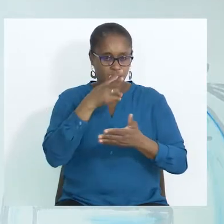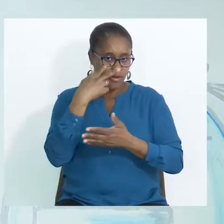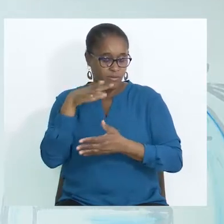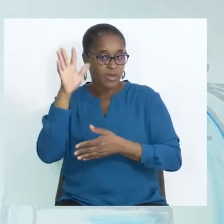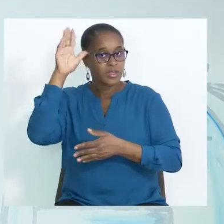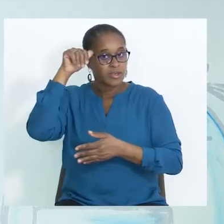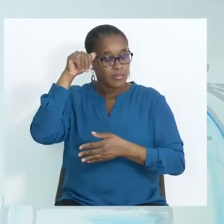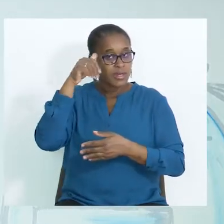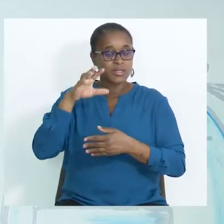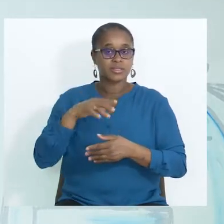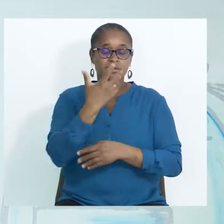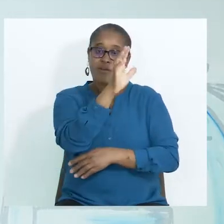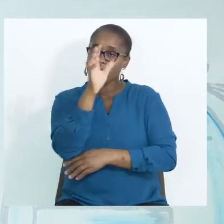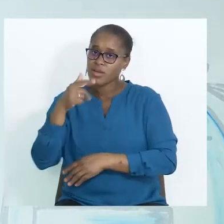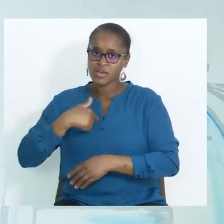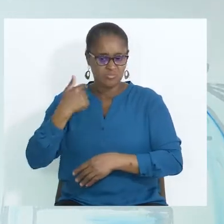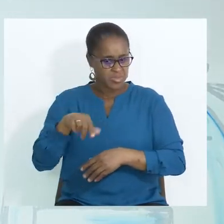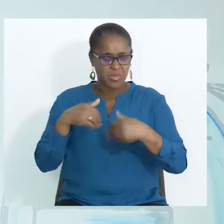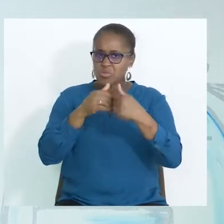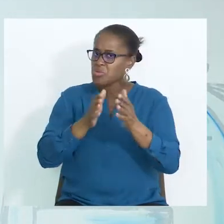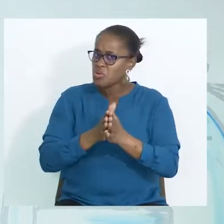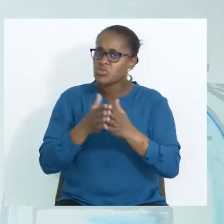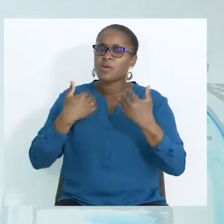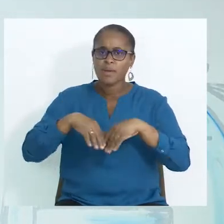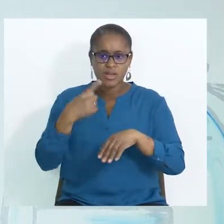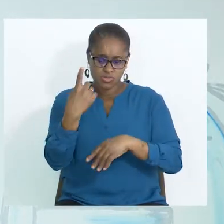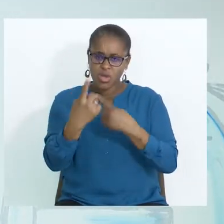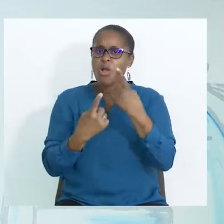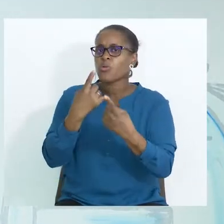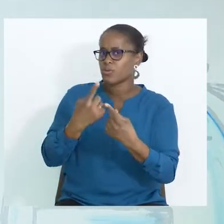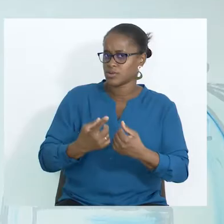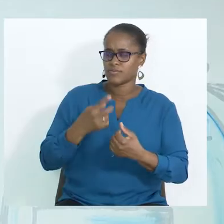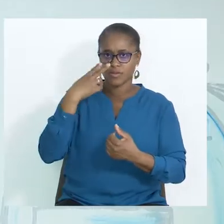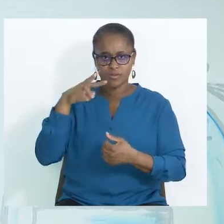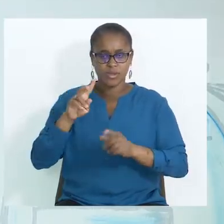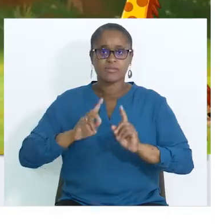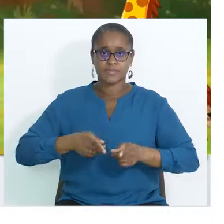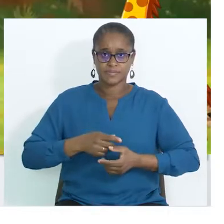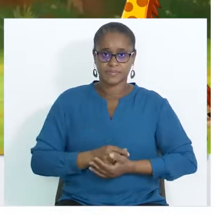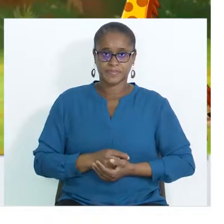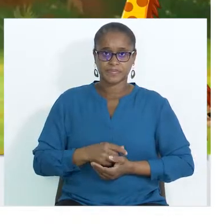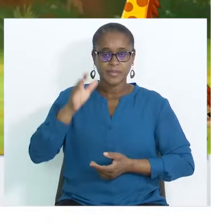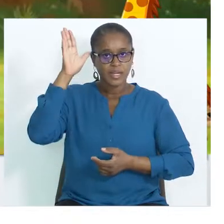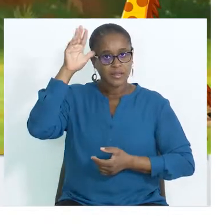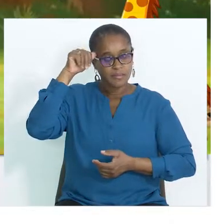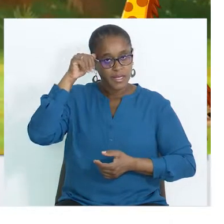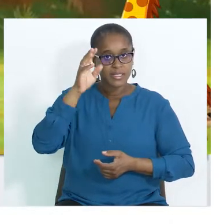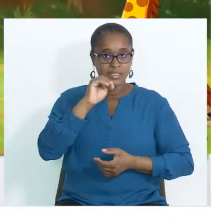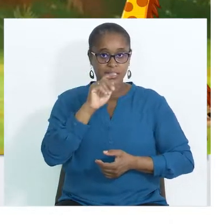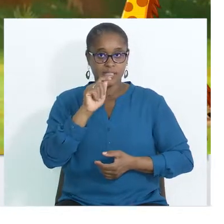a ver os animais selvagens eu não tenho todos eu tenho alguns Então vamos lá